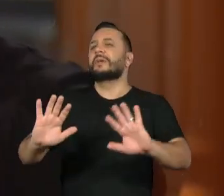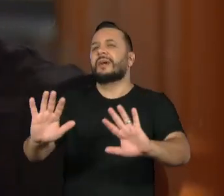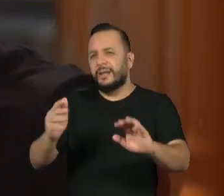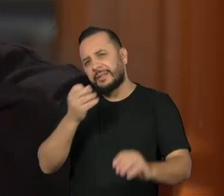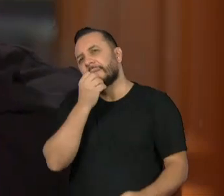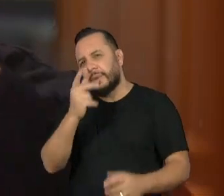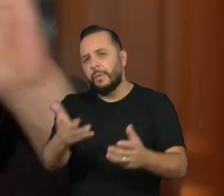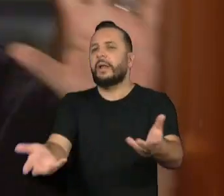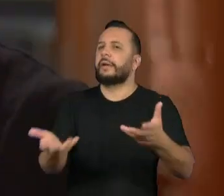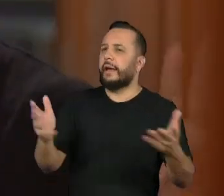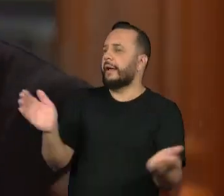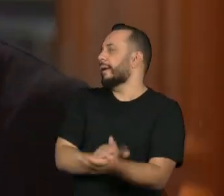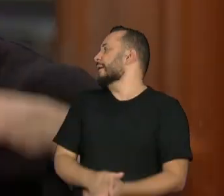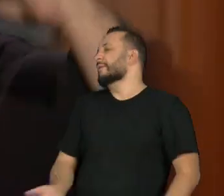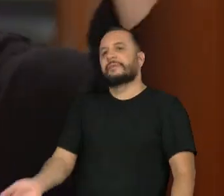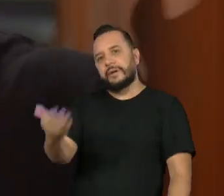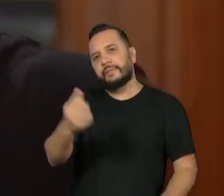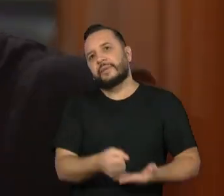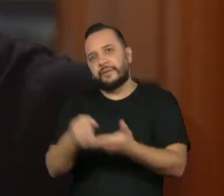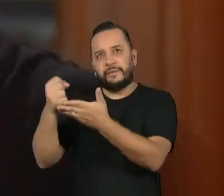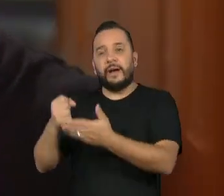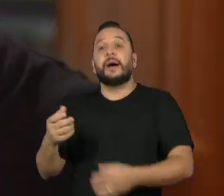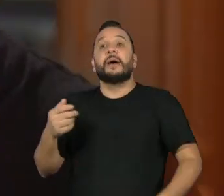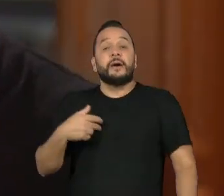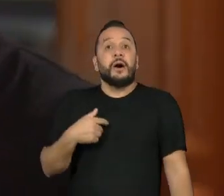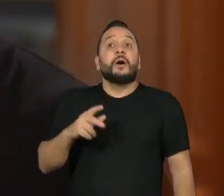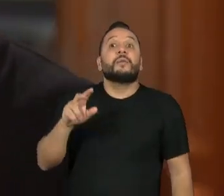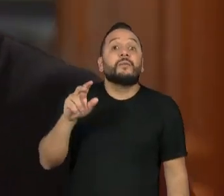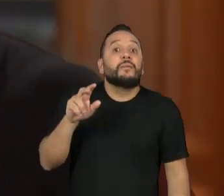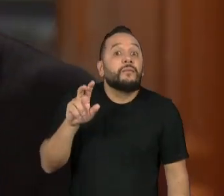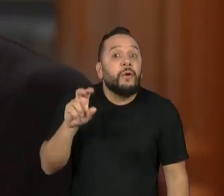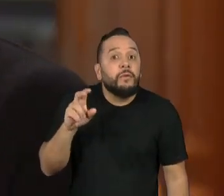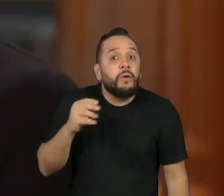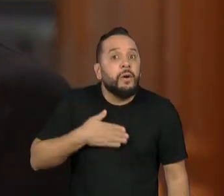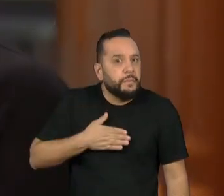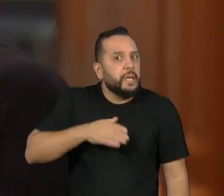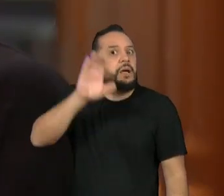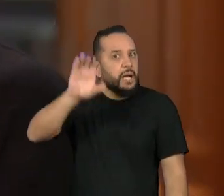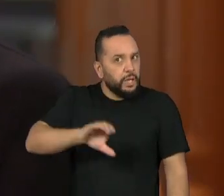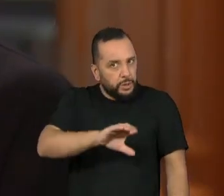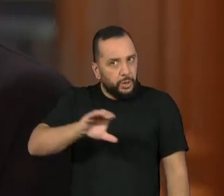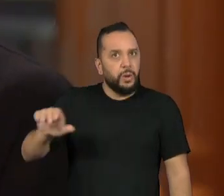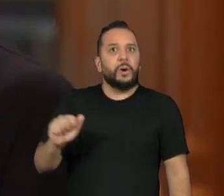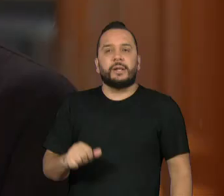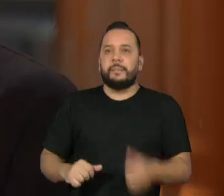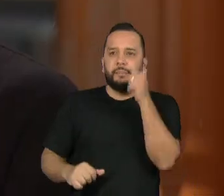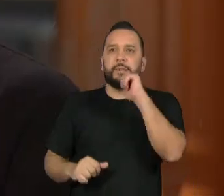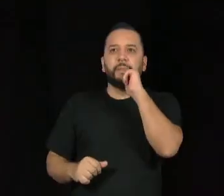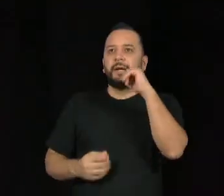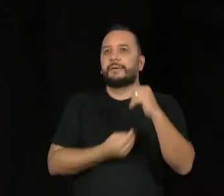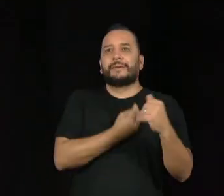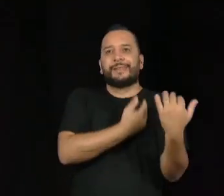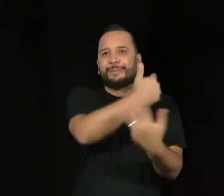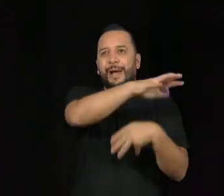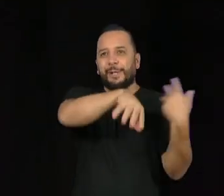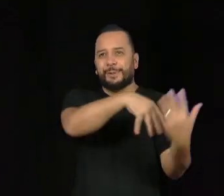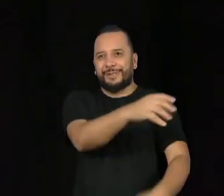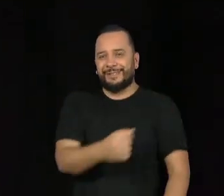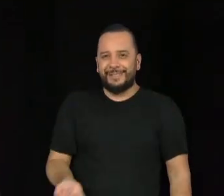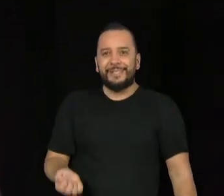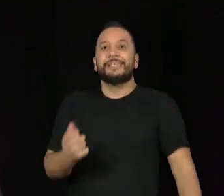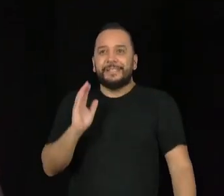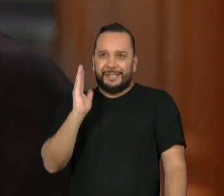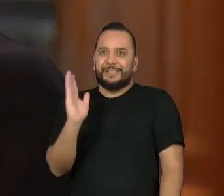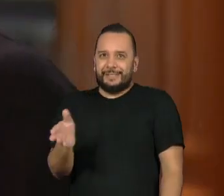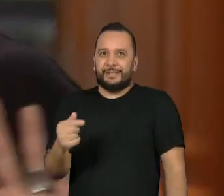e a menina quer se batizar vão batizar minha avó mãe do meu pai super católica tal minha mãe já meio esculhambado negócio e os